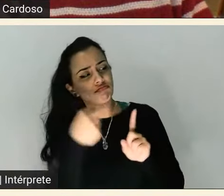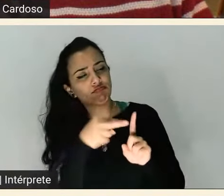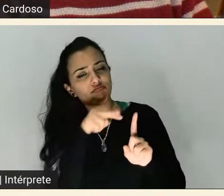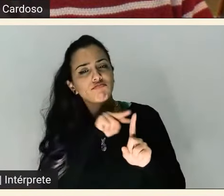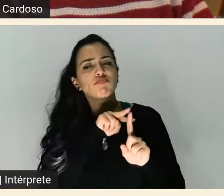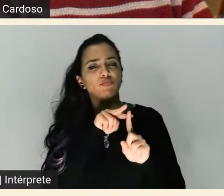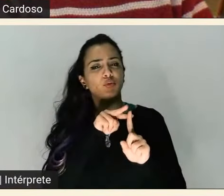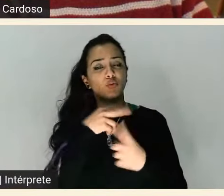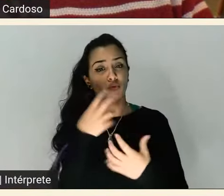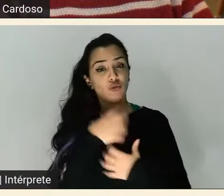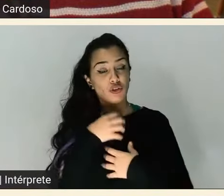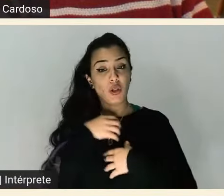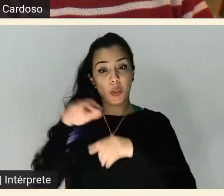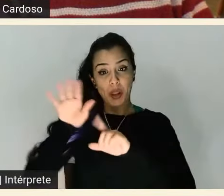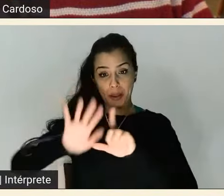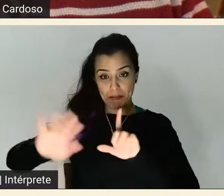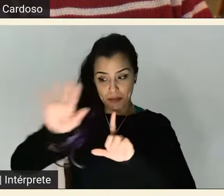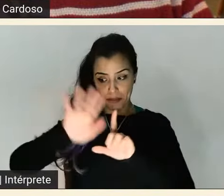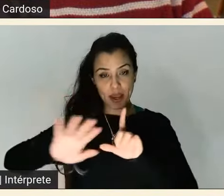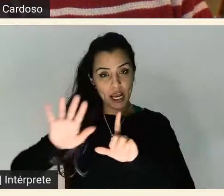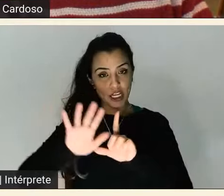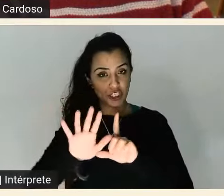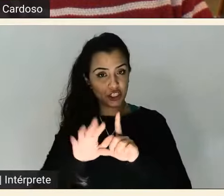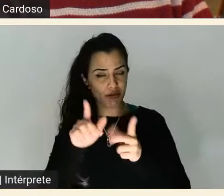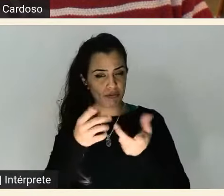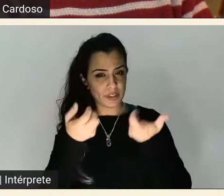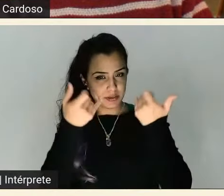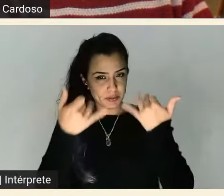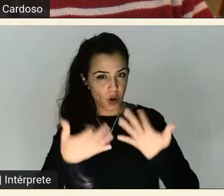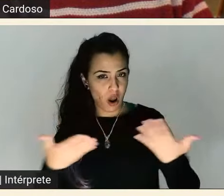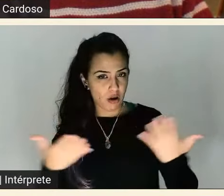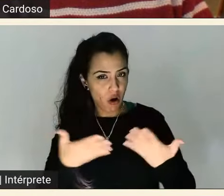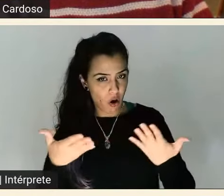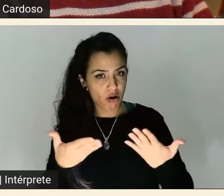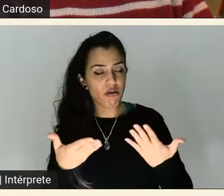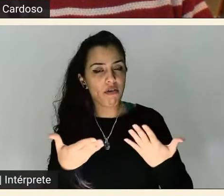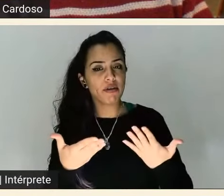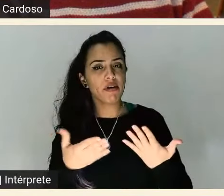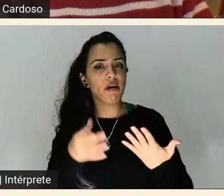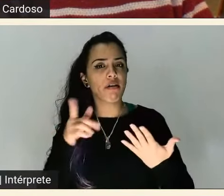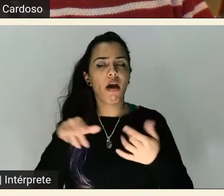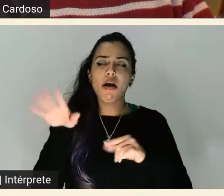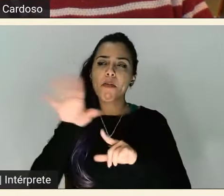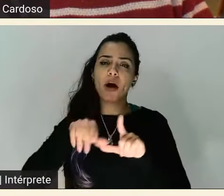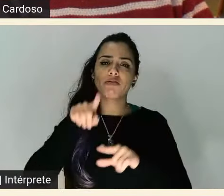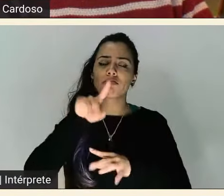essas imagens, como você acaba de descrever, né? Imagens que você relaciona,